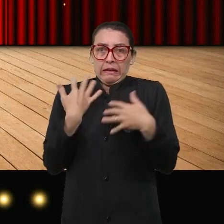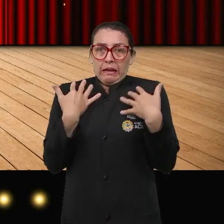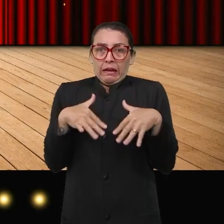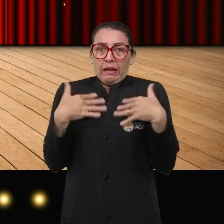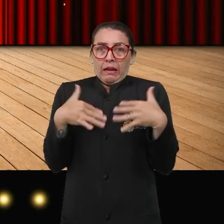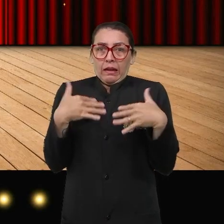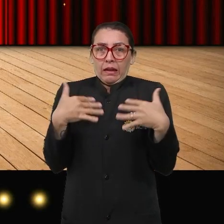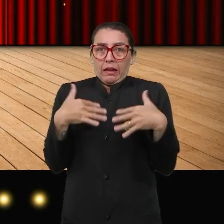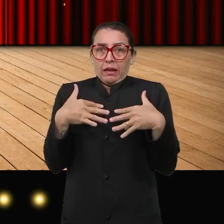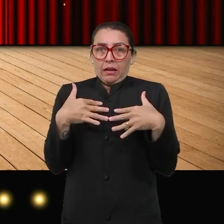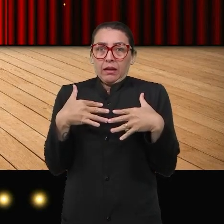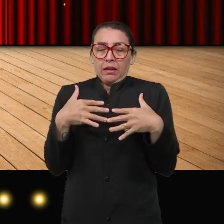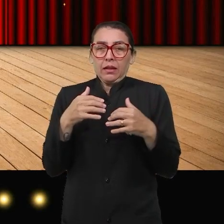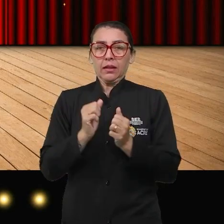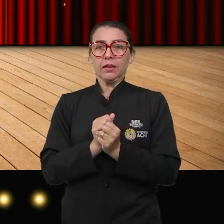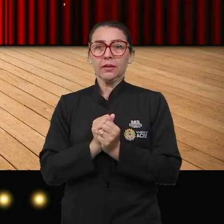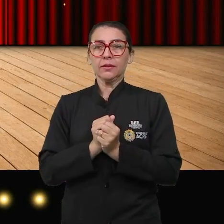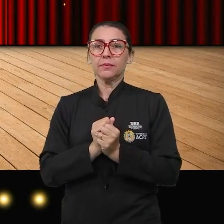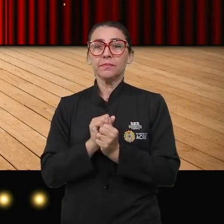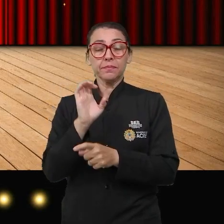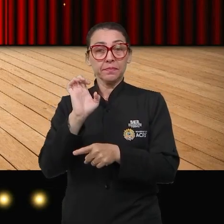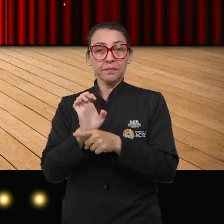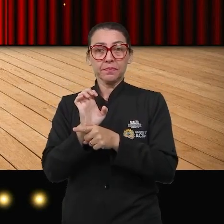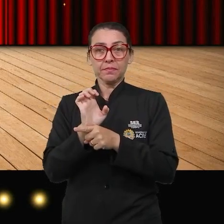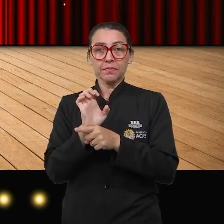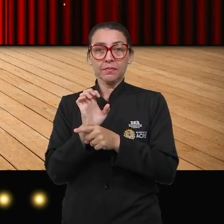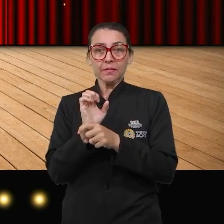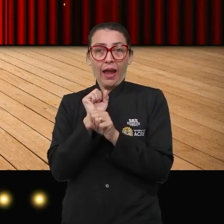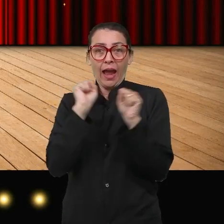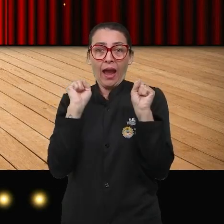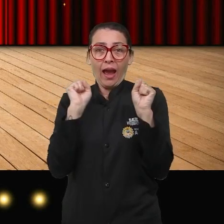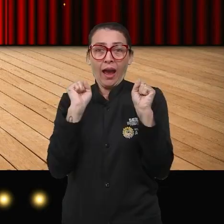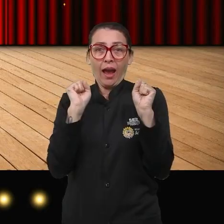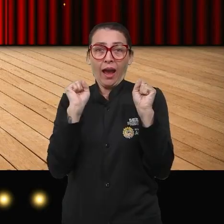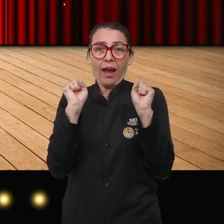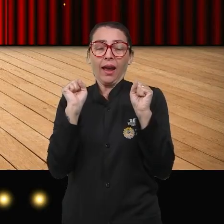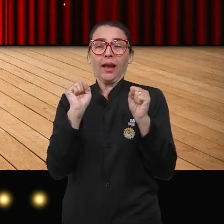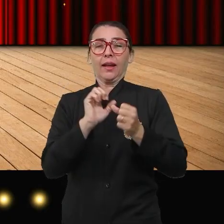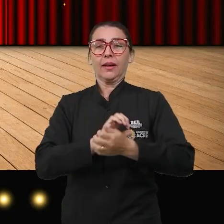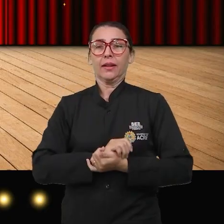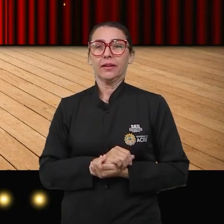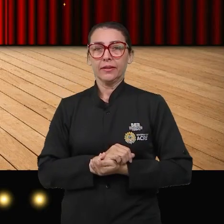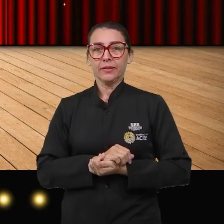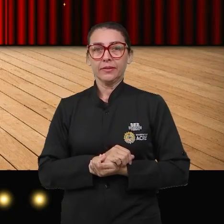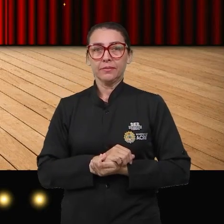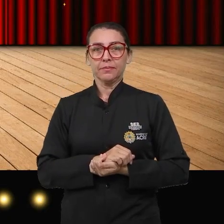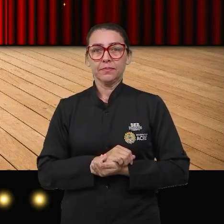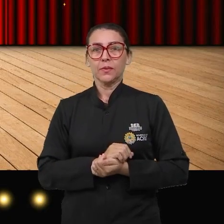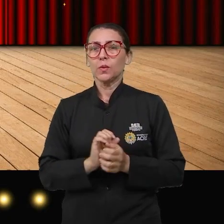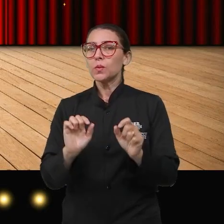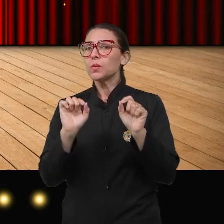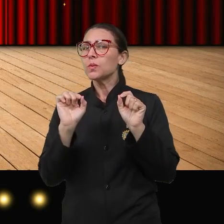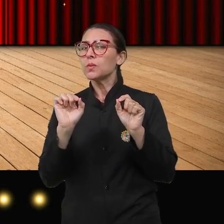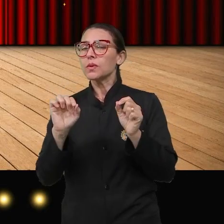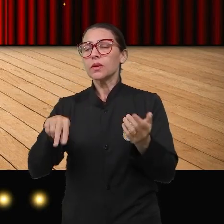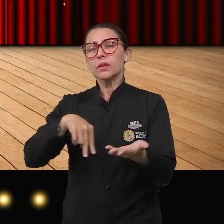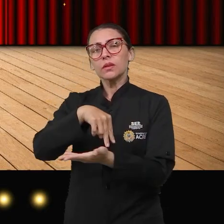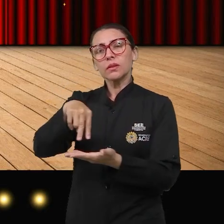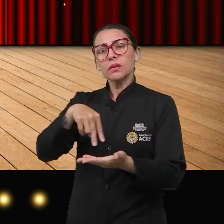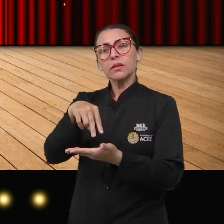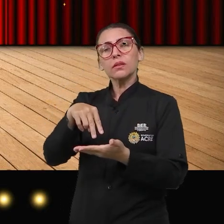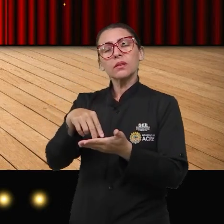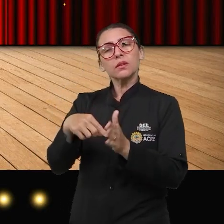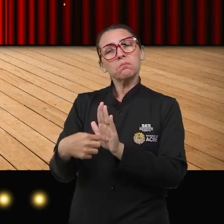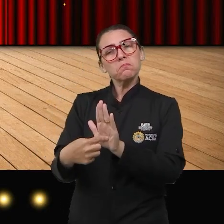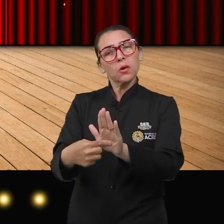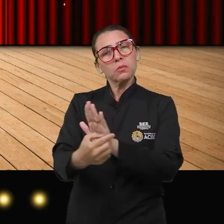D, medo. E letra E, desespero. O que essa dança